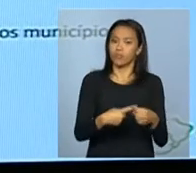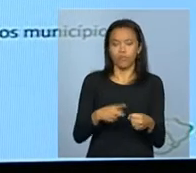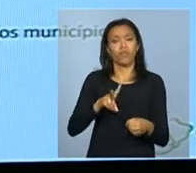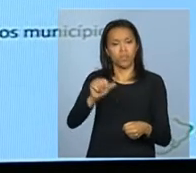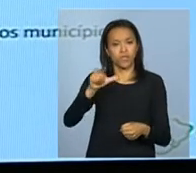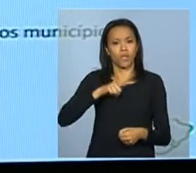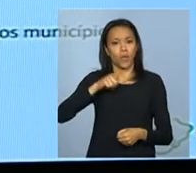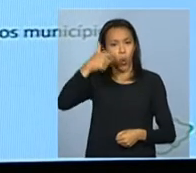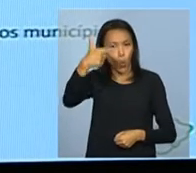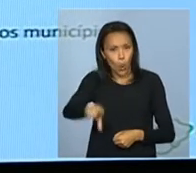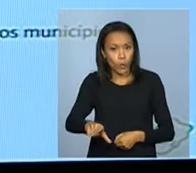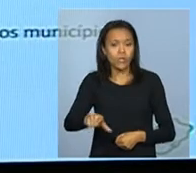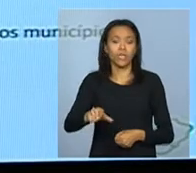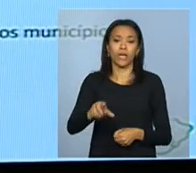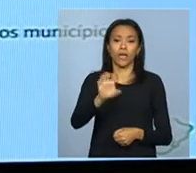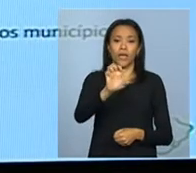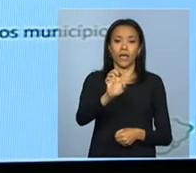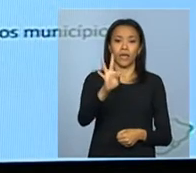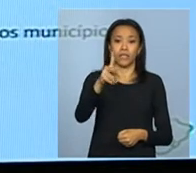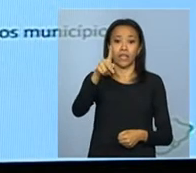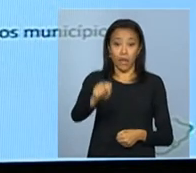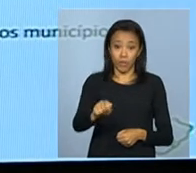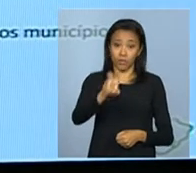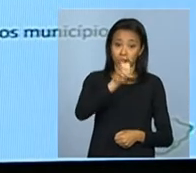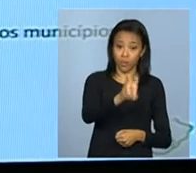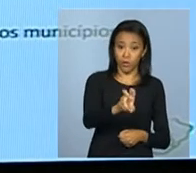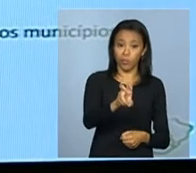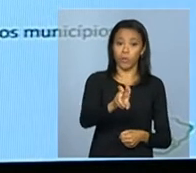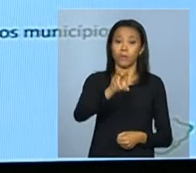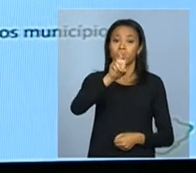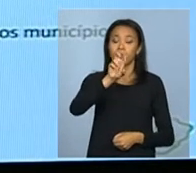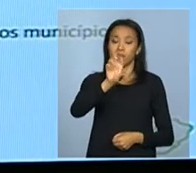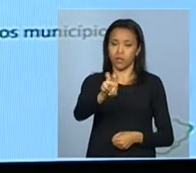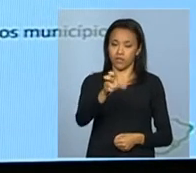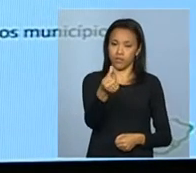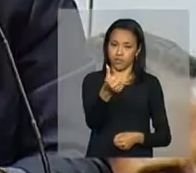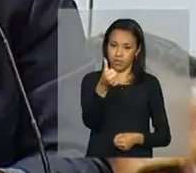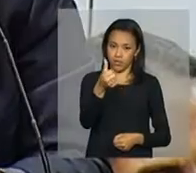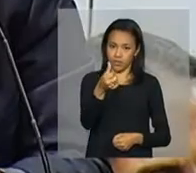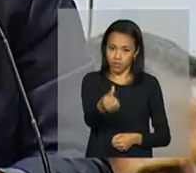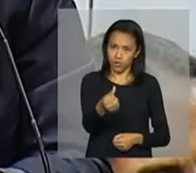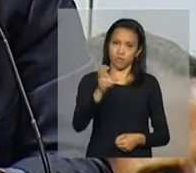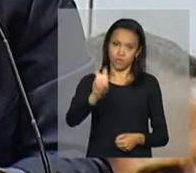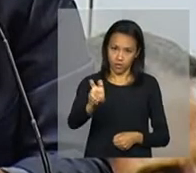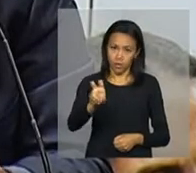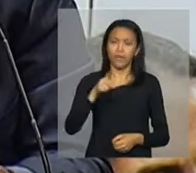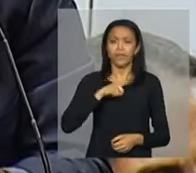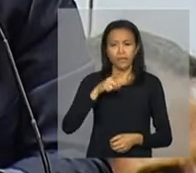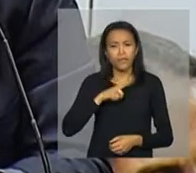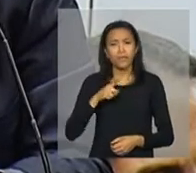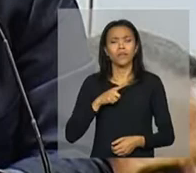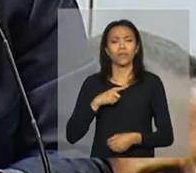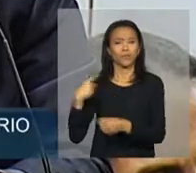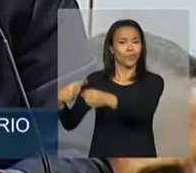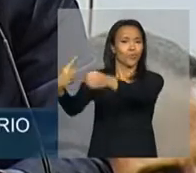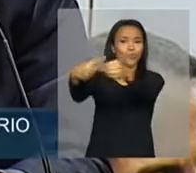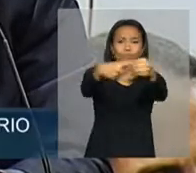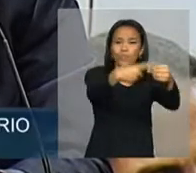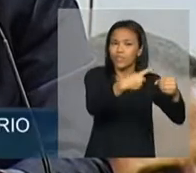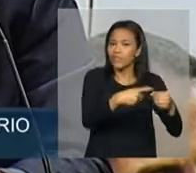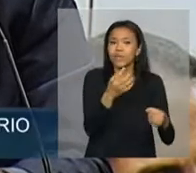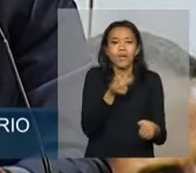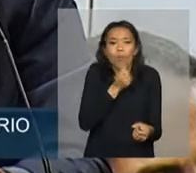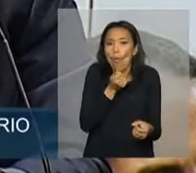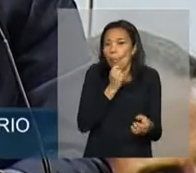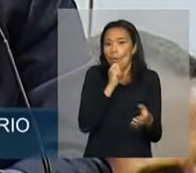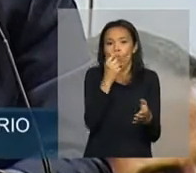os municípios ainda remanescentes dos 5.565 e tem no Brasil é a que ele tem um contingente que não fez adesão